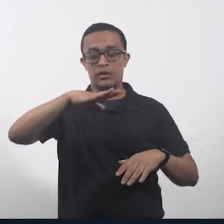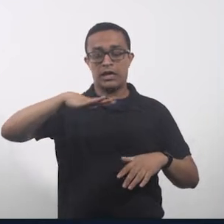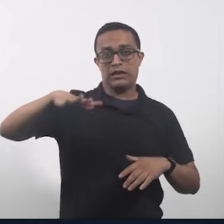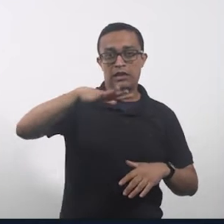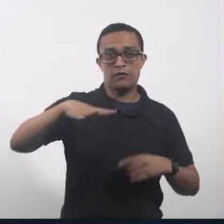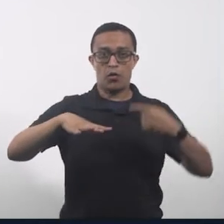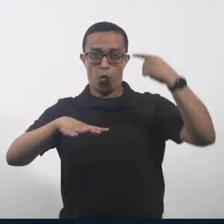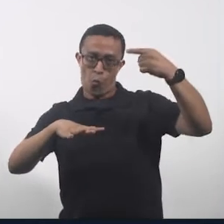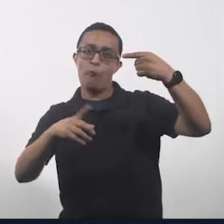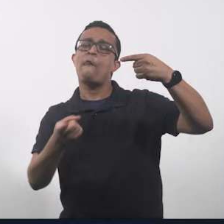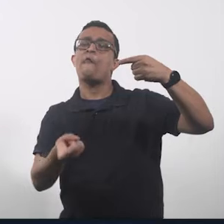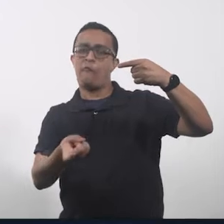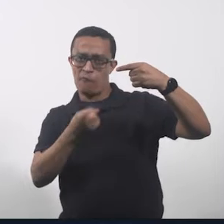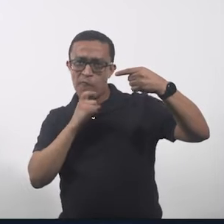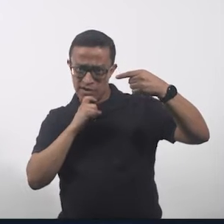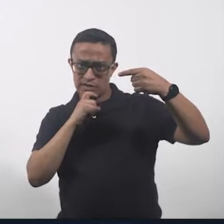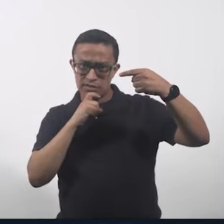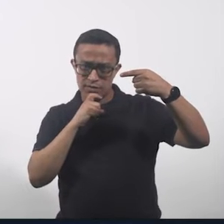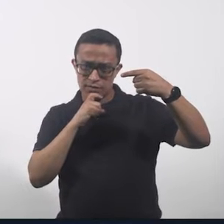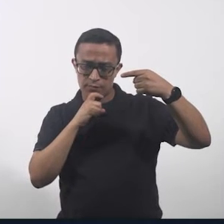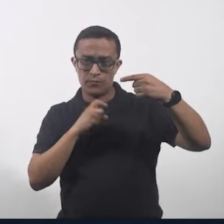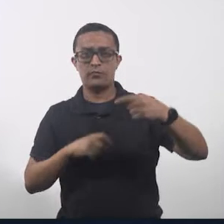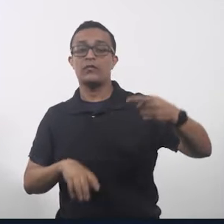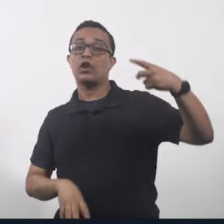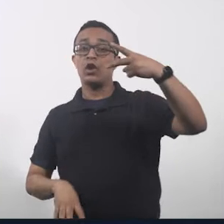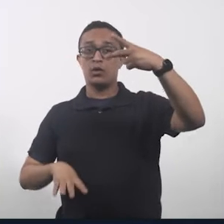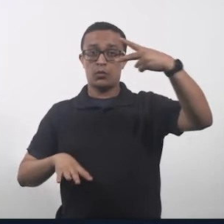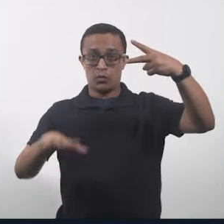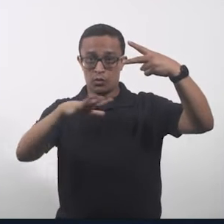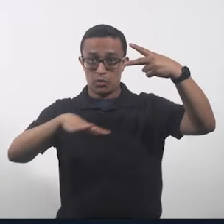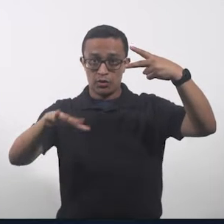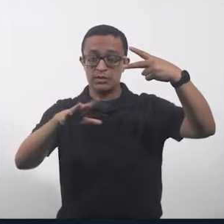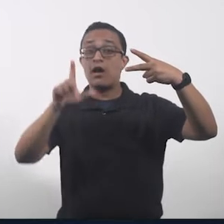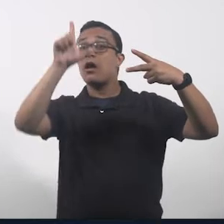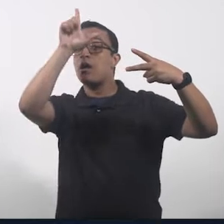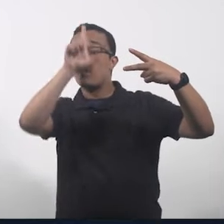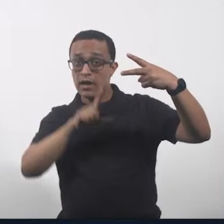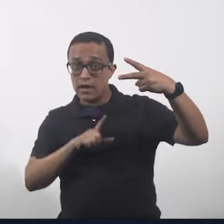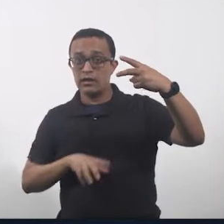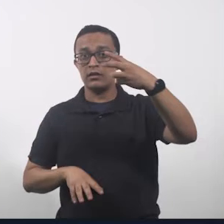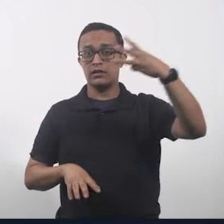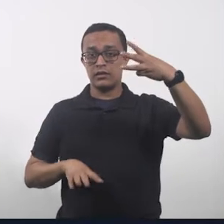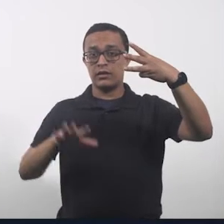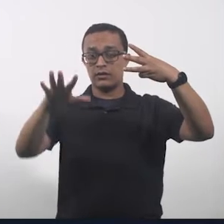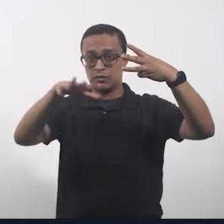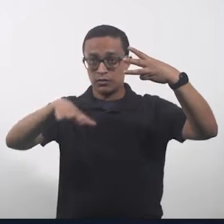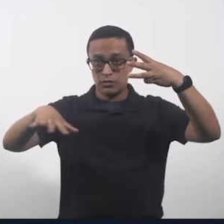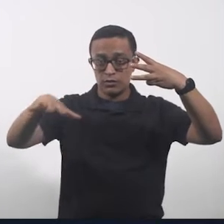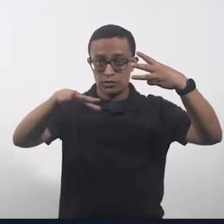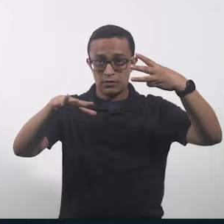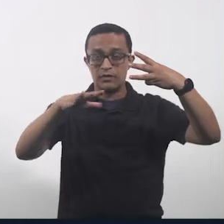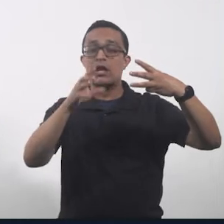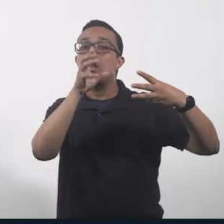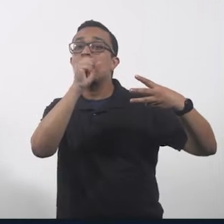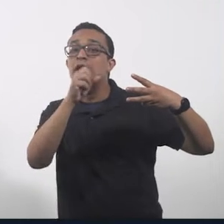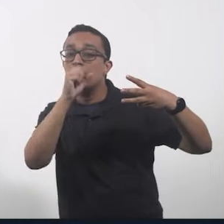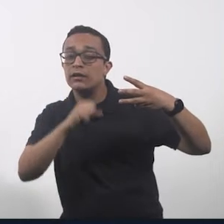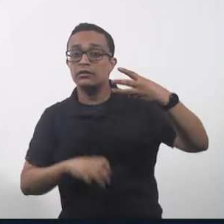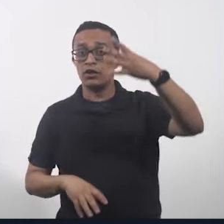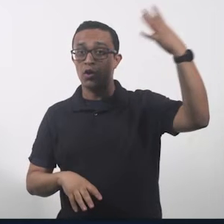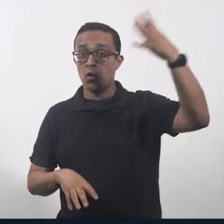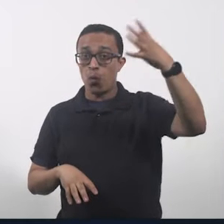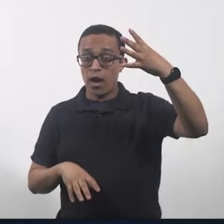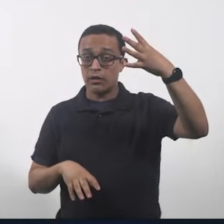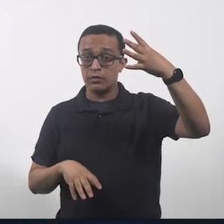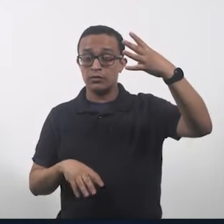como verde, né, o nível de transmissão comunitária 2 está sinalizado em amarelo, o nível 3 em laranja e o nível 4, que seria o de muito